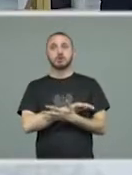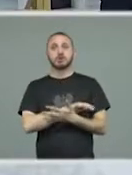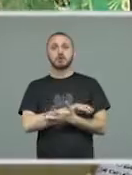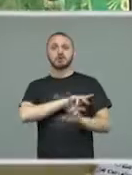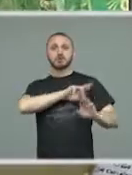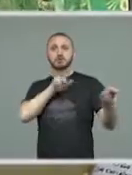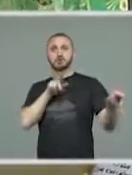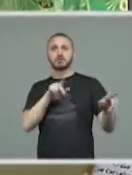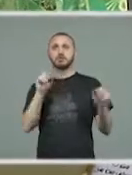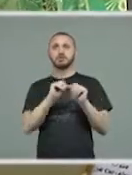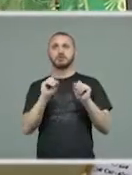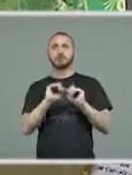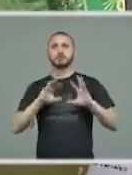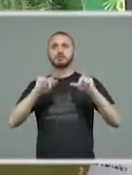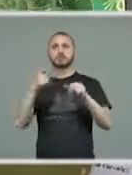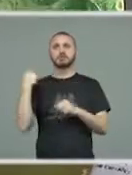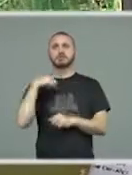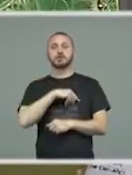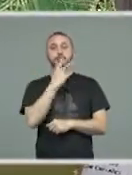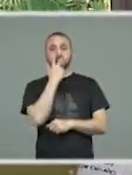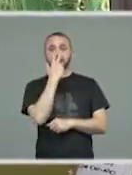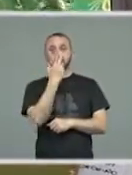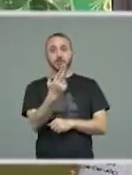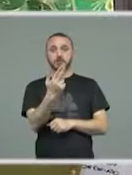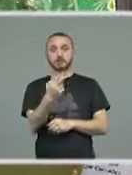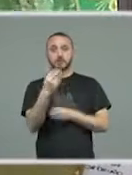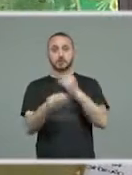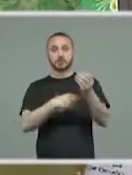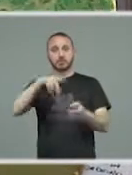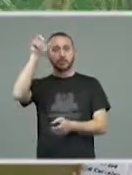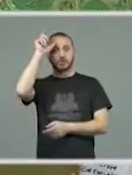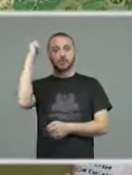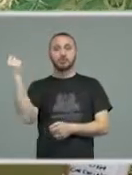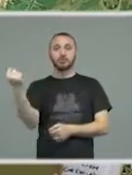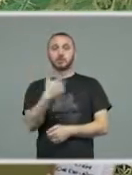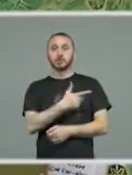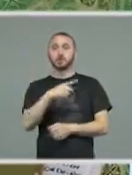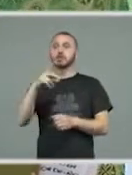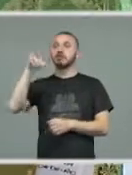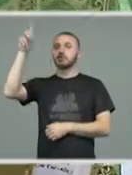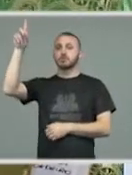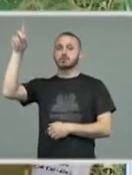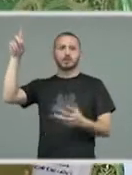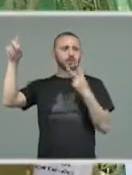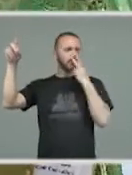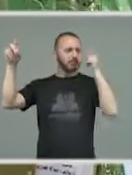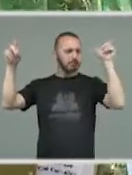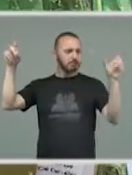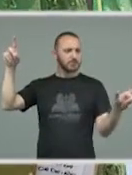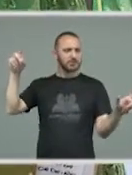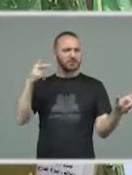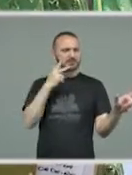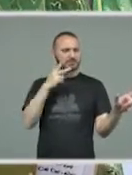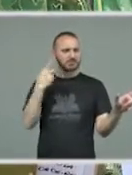tudo aquilo que nos faz mais parecidos com o diabo do que com Deus. Nessas palavras não